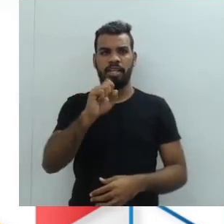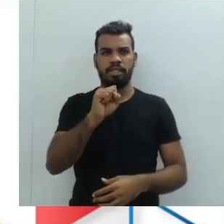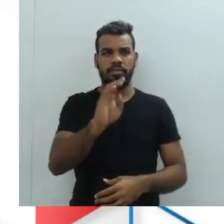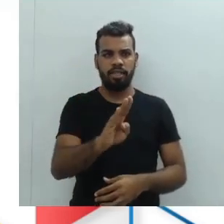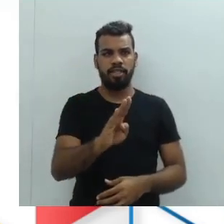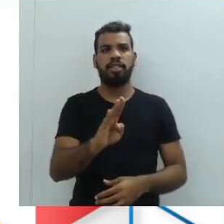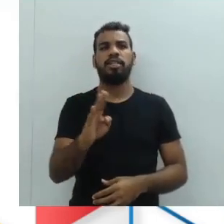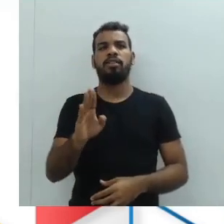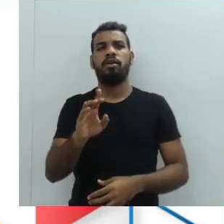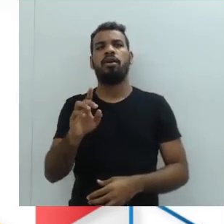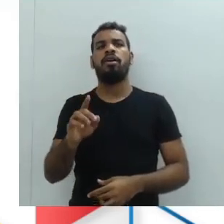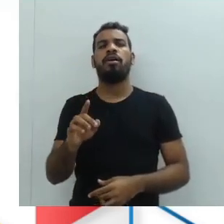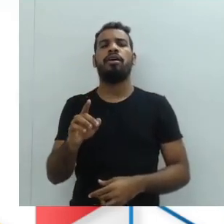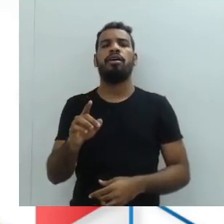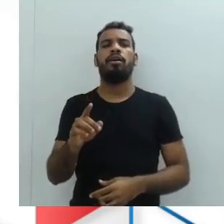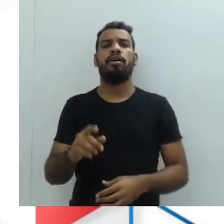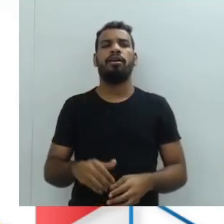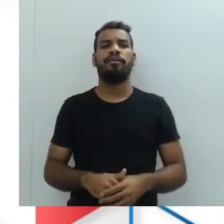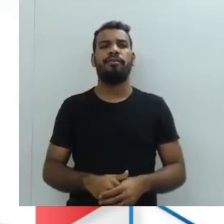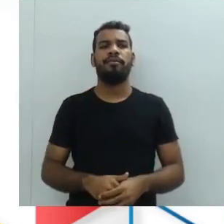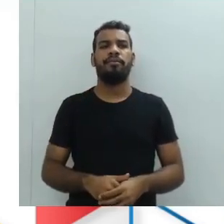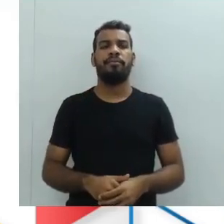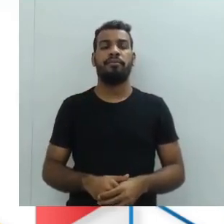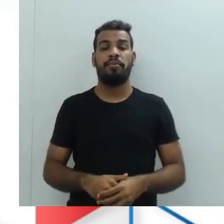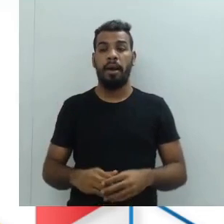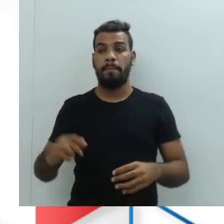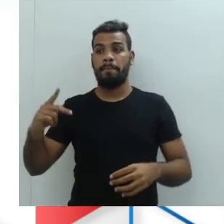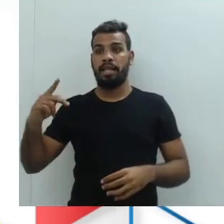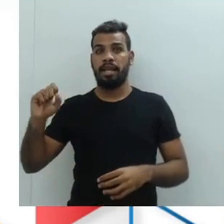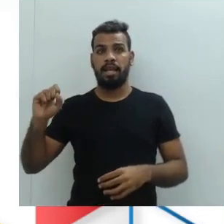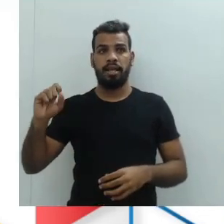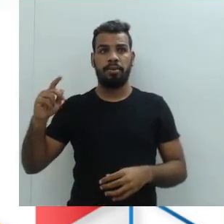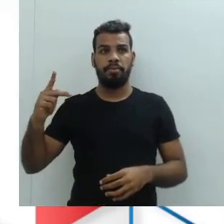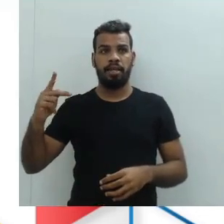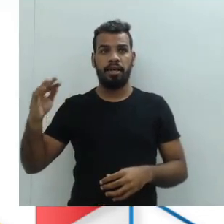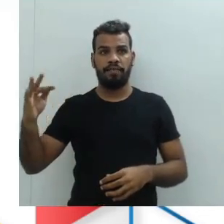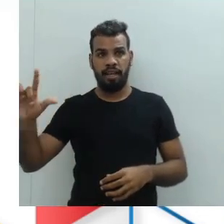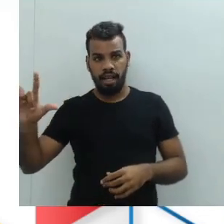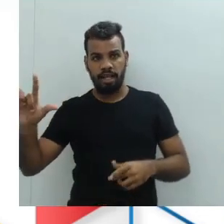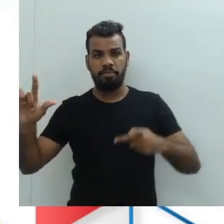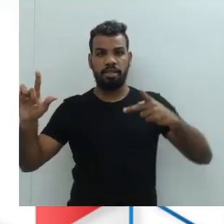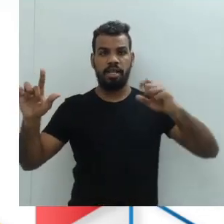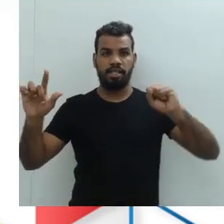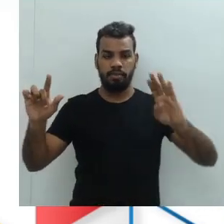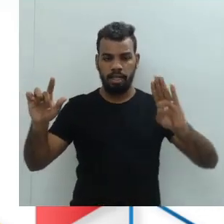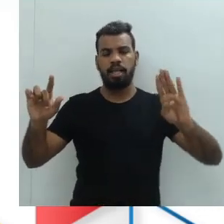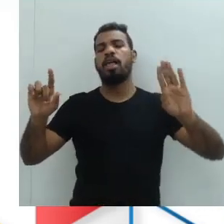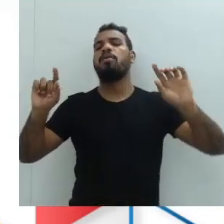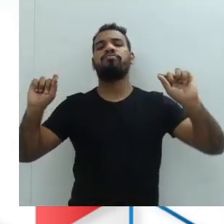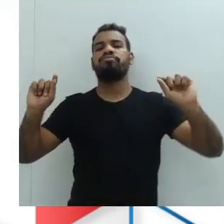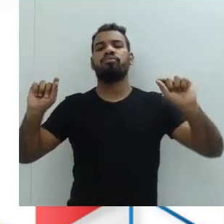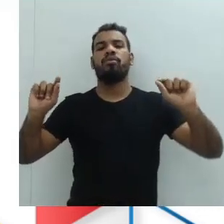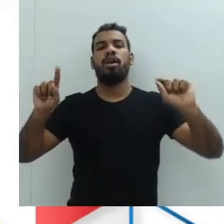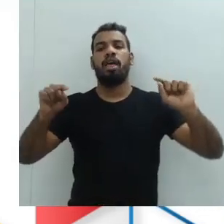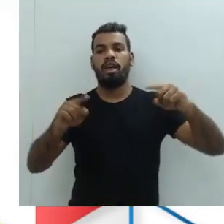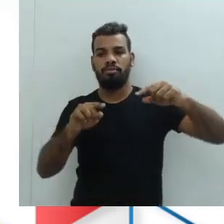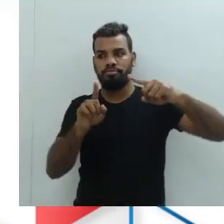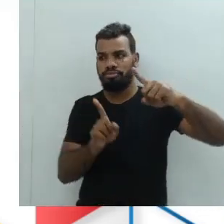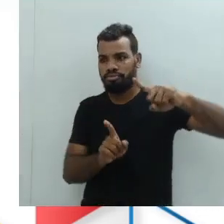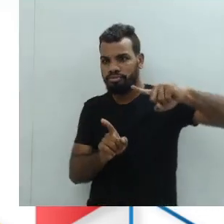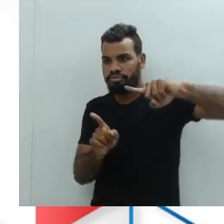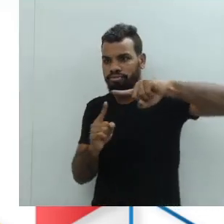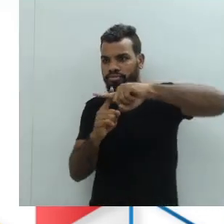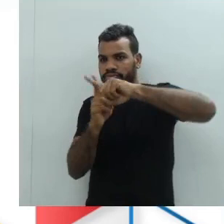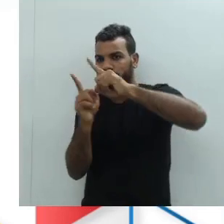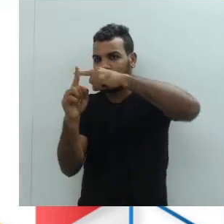Então são essa pergunta aqui, esse retângulo, ele está simplesmente interpretando o que estava escrito naquele gráfico. Aí